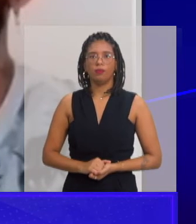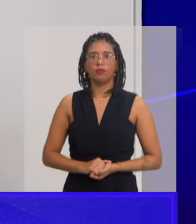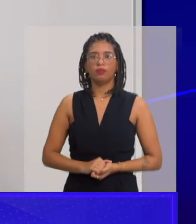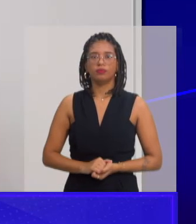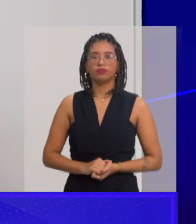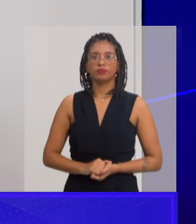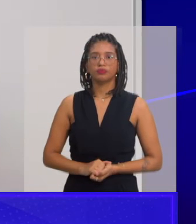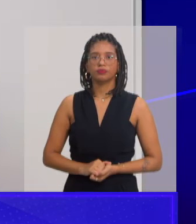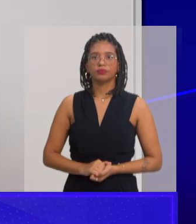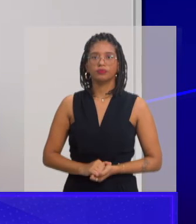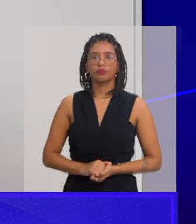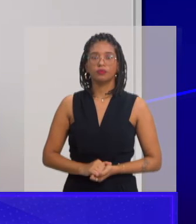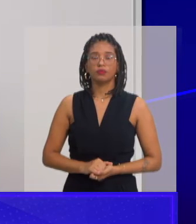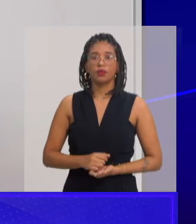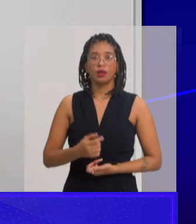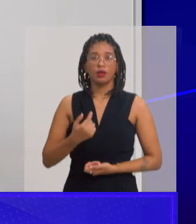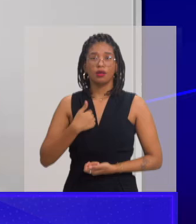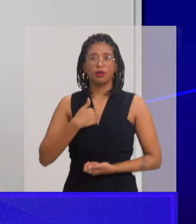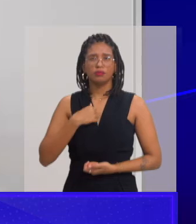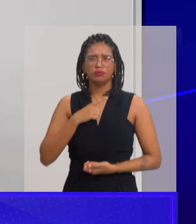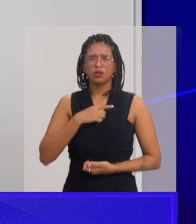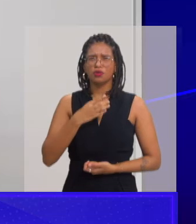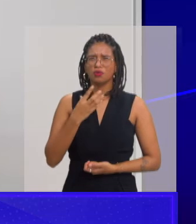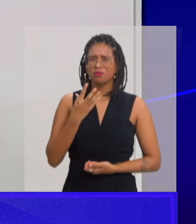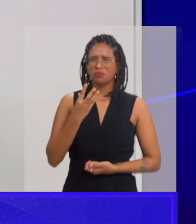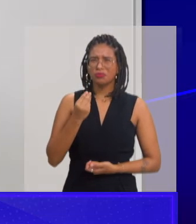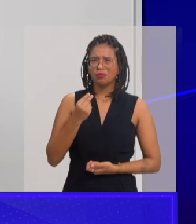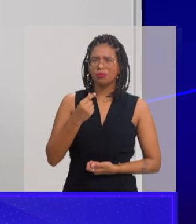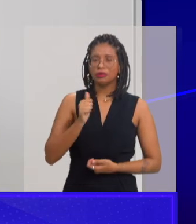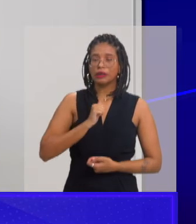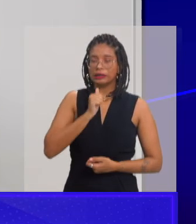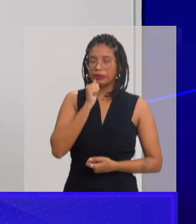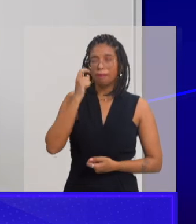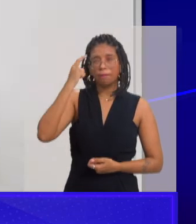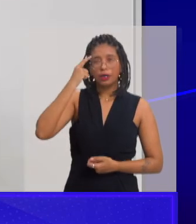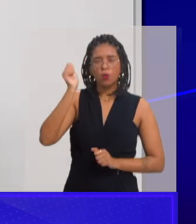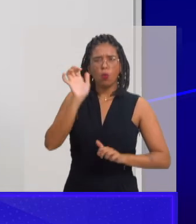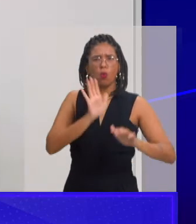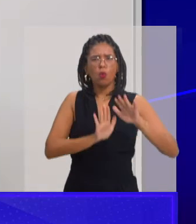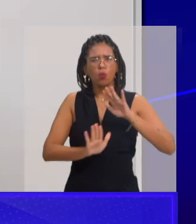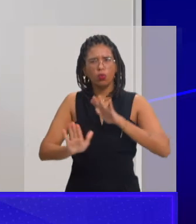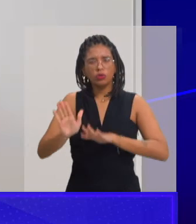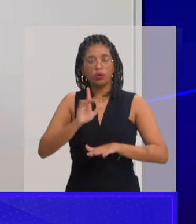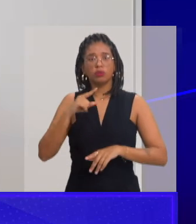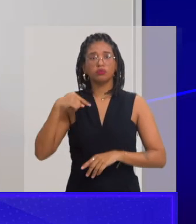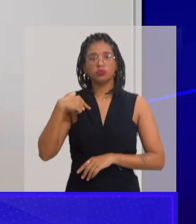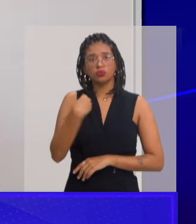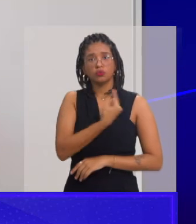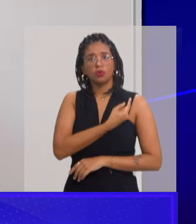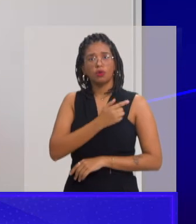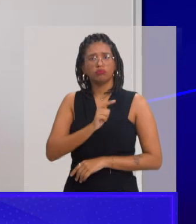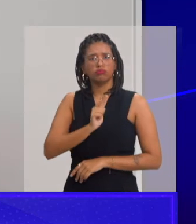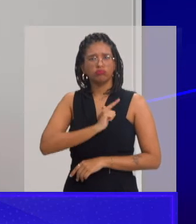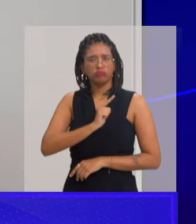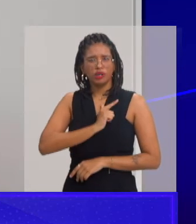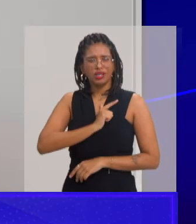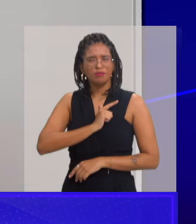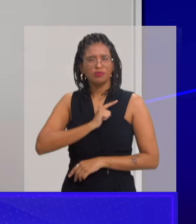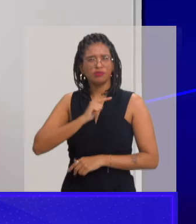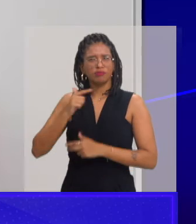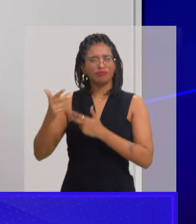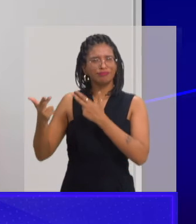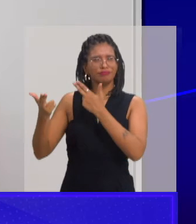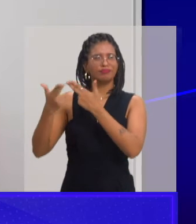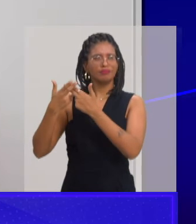Piauí? Eu vejo com muita parcimônia, com muito cuidado. Nós